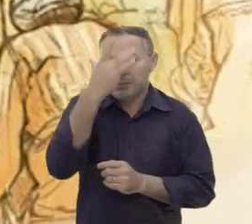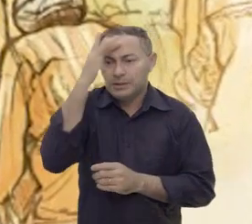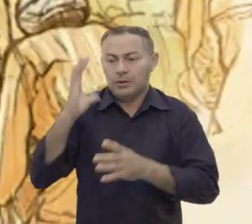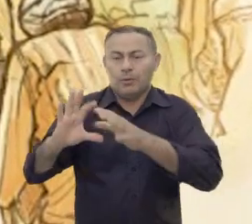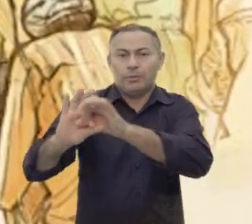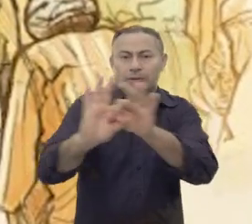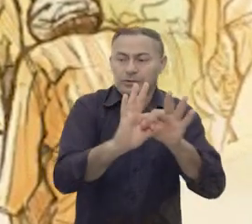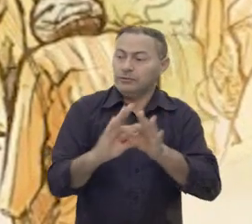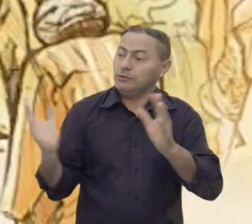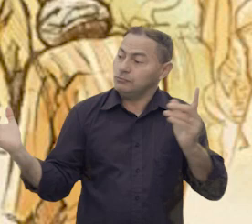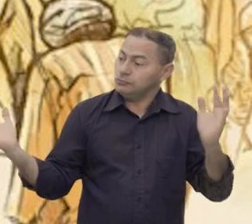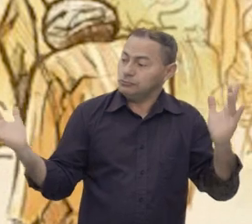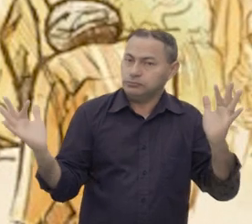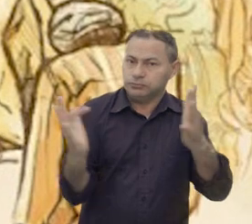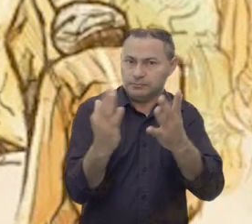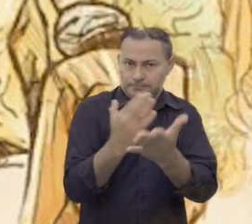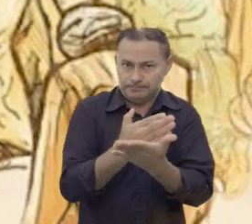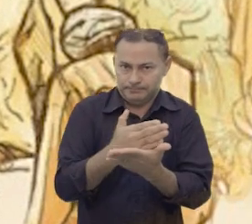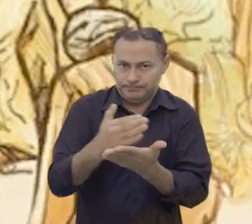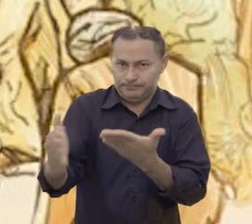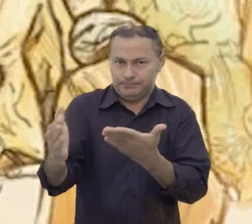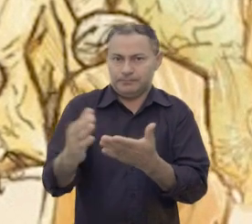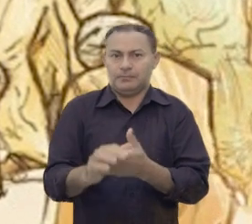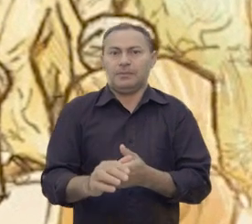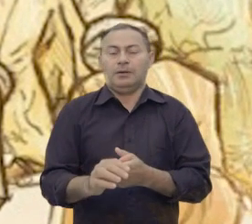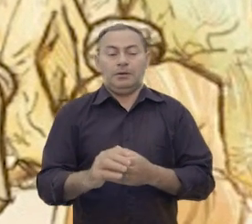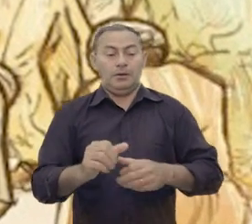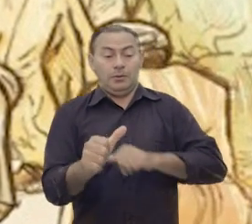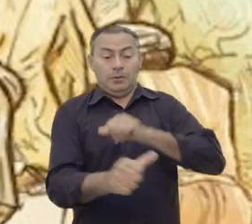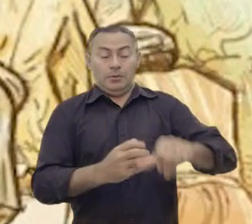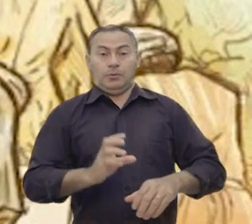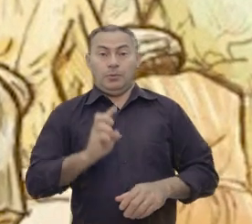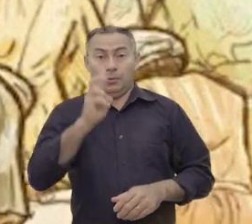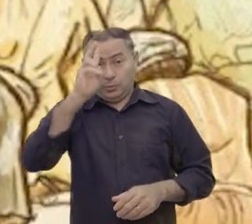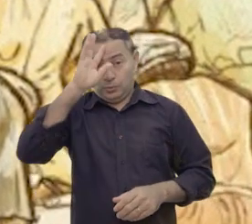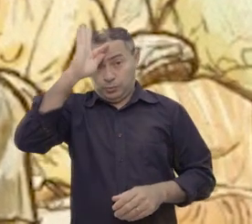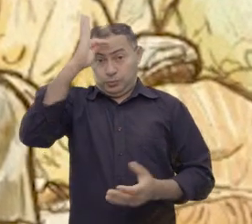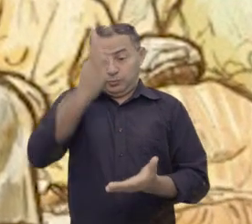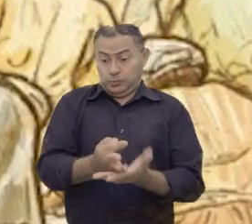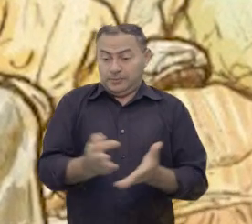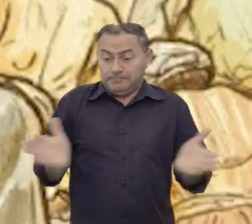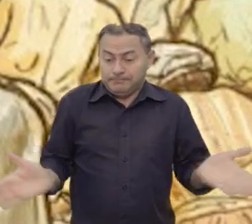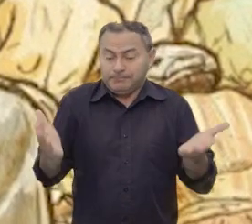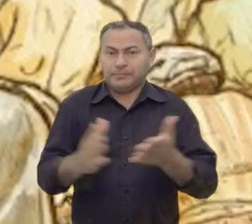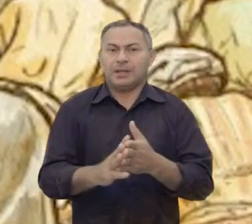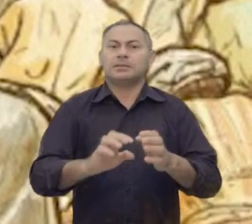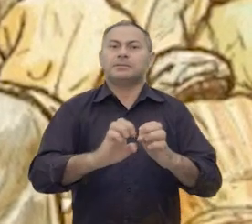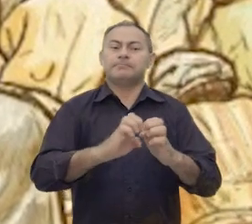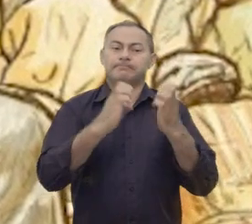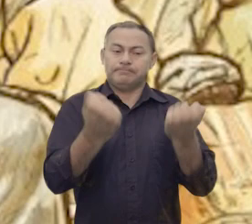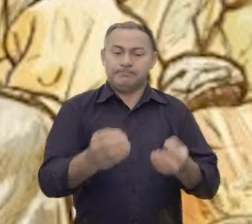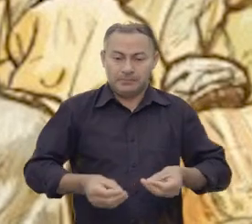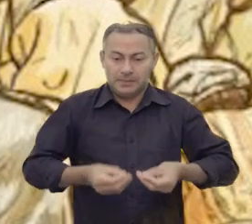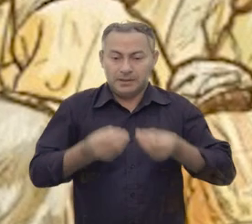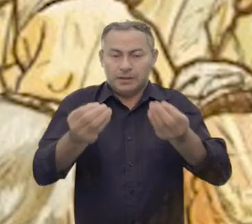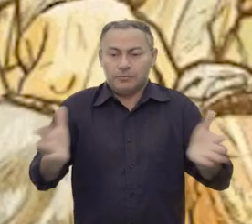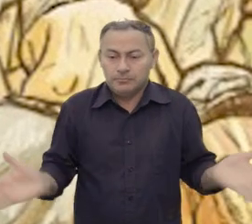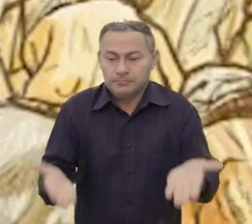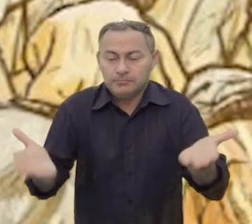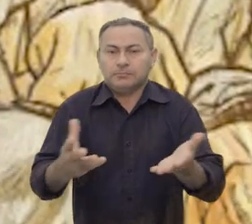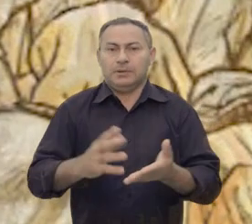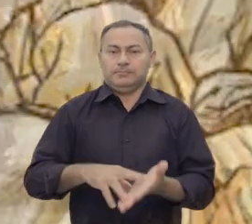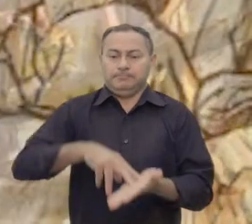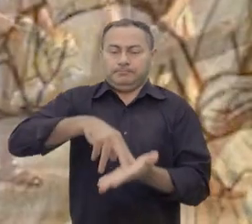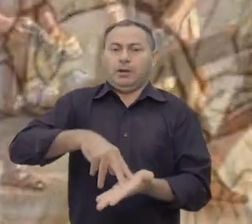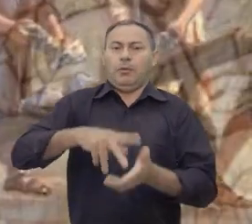pessoas uniram-se a ele. Isso deu início a um grande reavivamento. Foi assim que Esdras trouxe reavivamento para